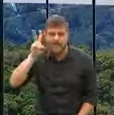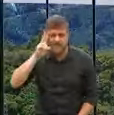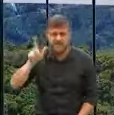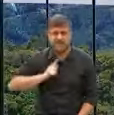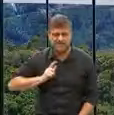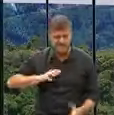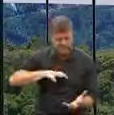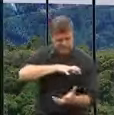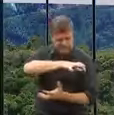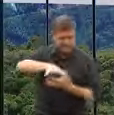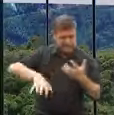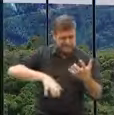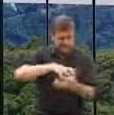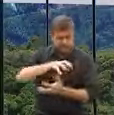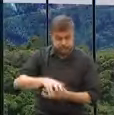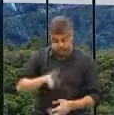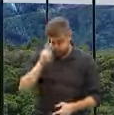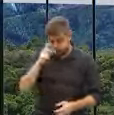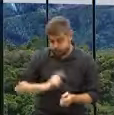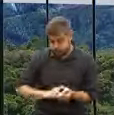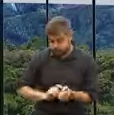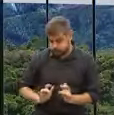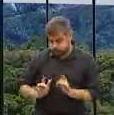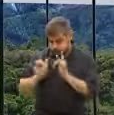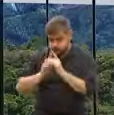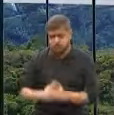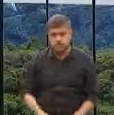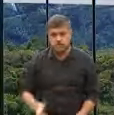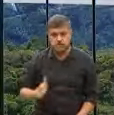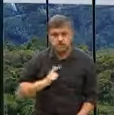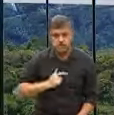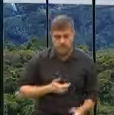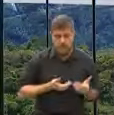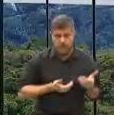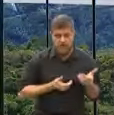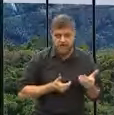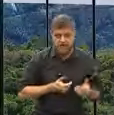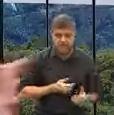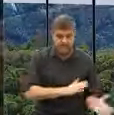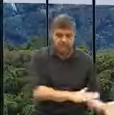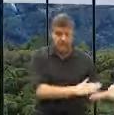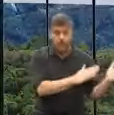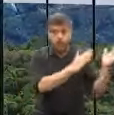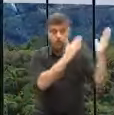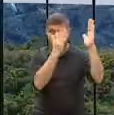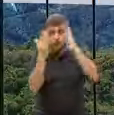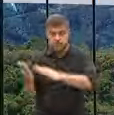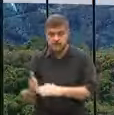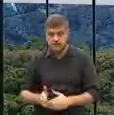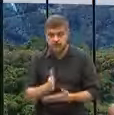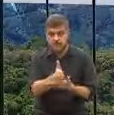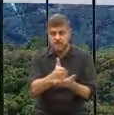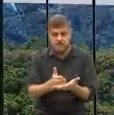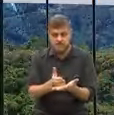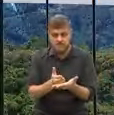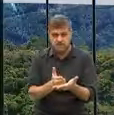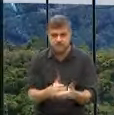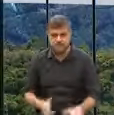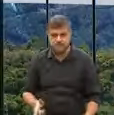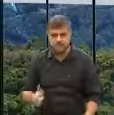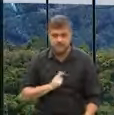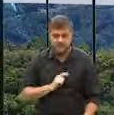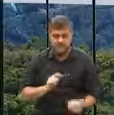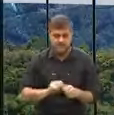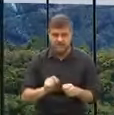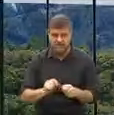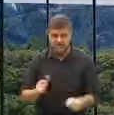uma revolta, inclusive. Tirou-se aqueles que ficavam em tempo integral e dividiu e encheu as salas. Aí zerou a